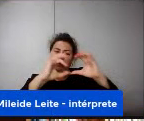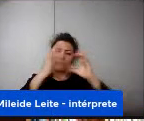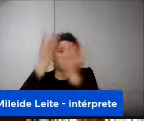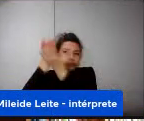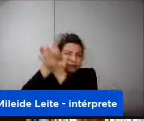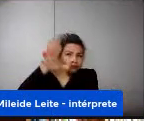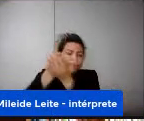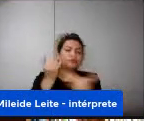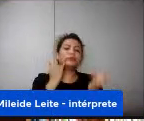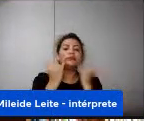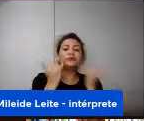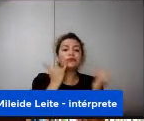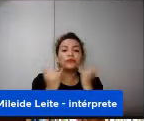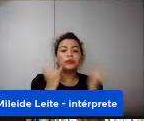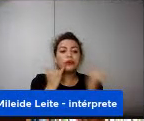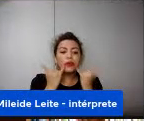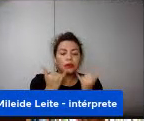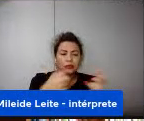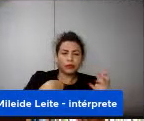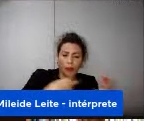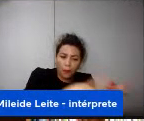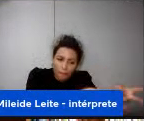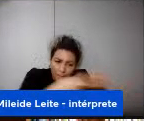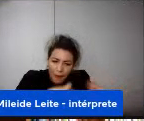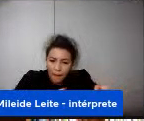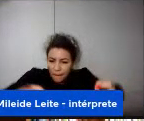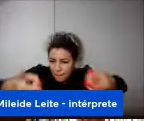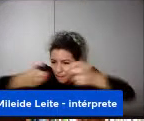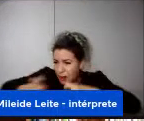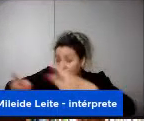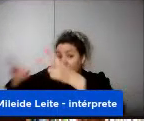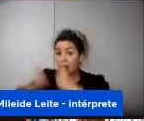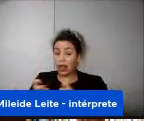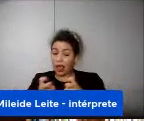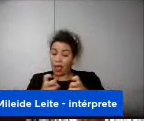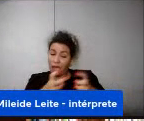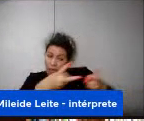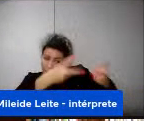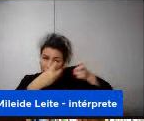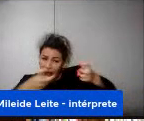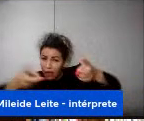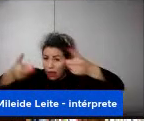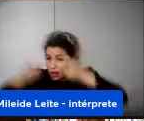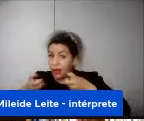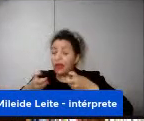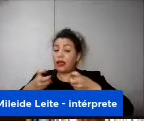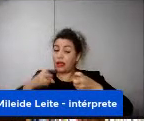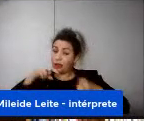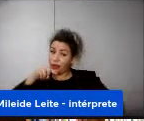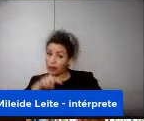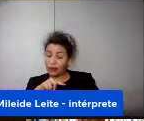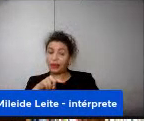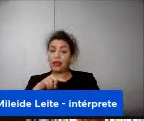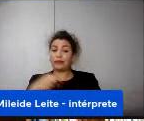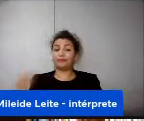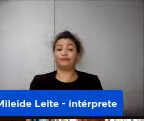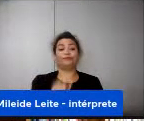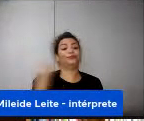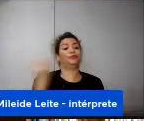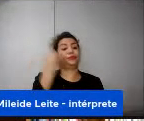retiro do ambiente. Né. Então, a inferência perceptual, né, ela é